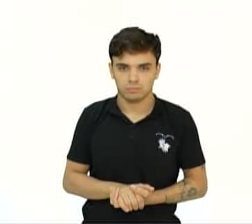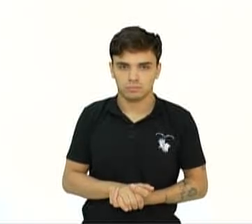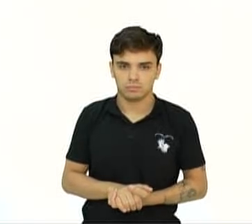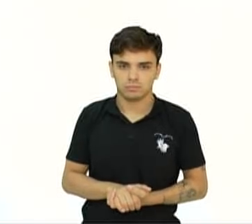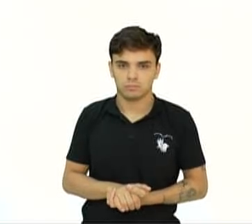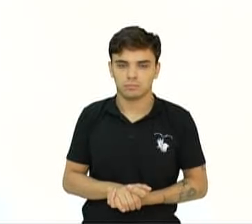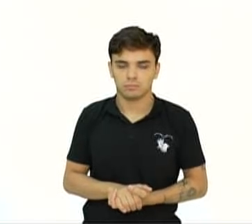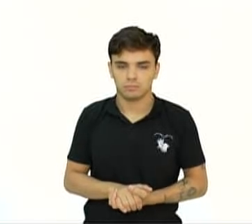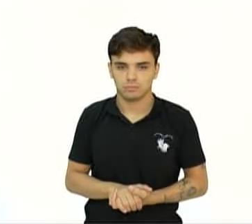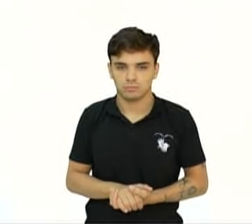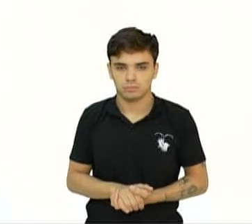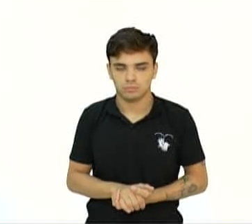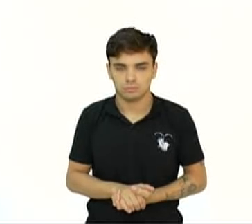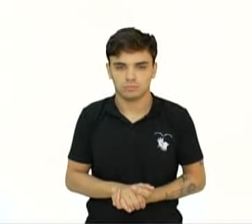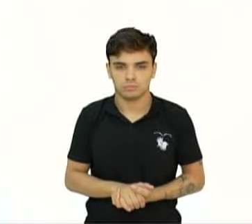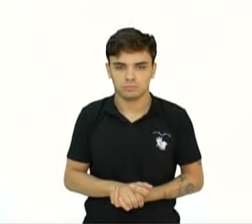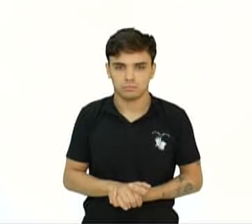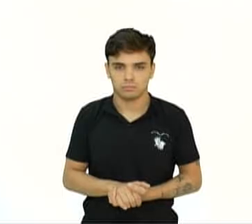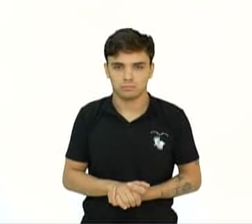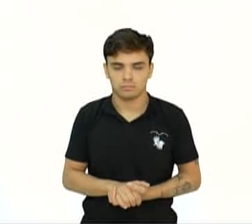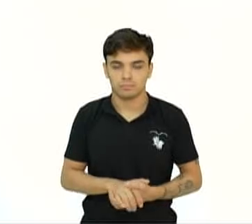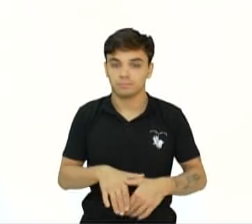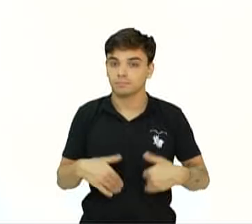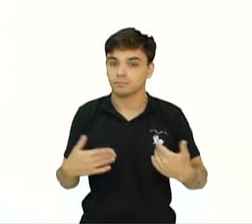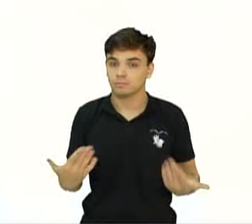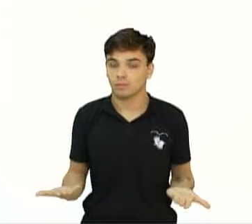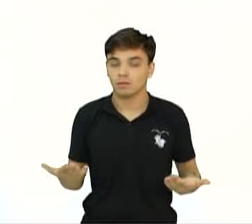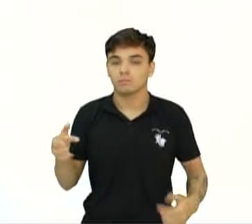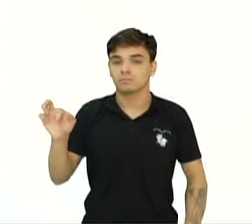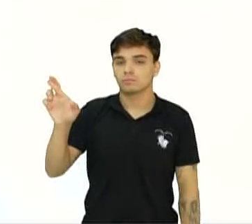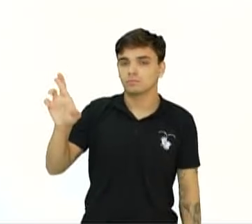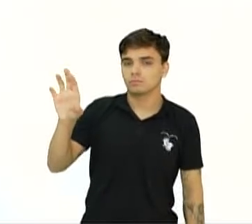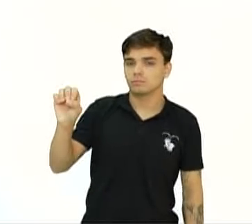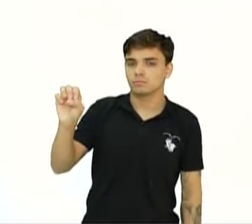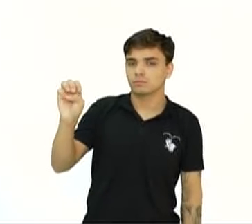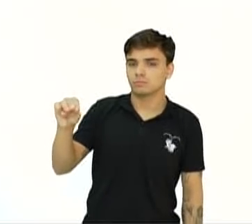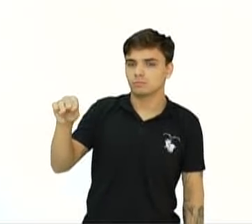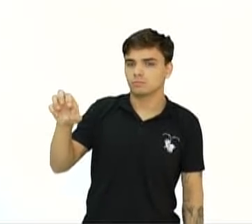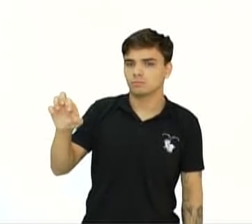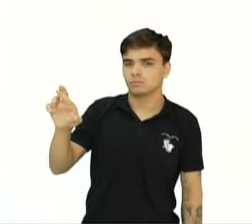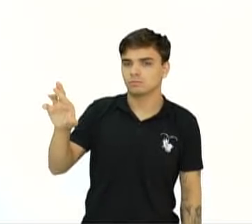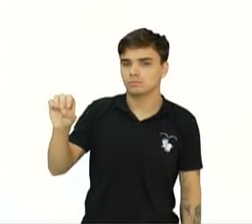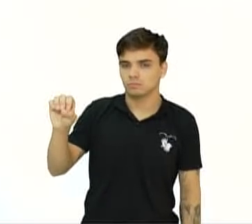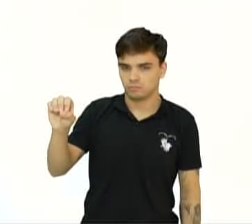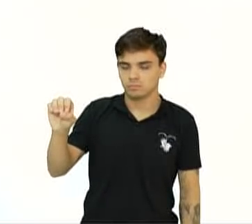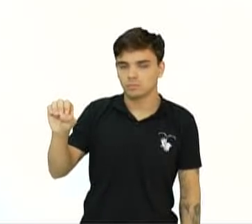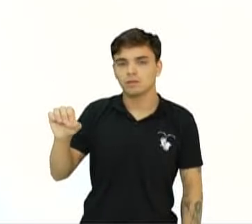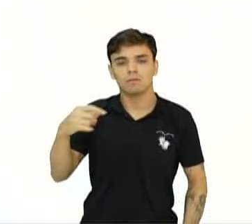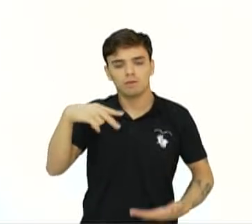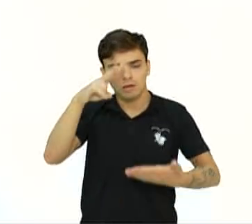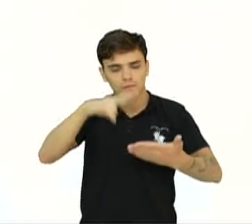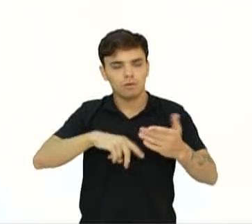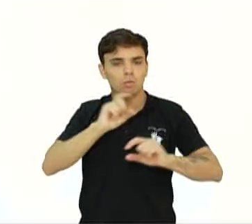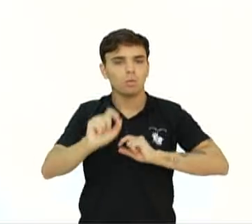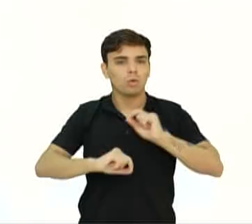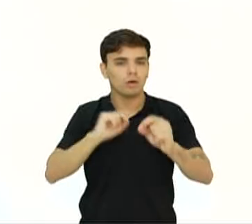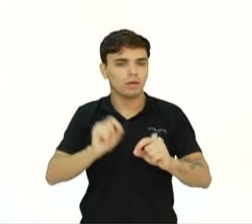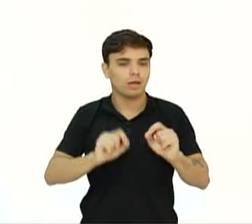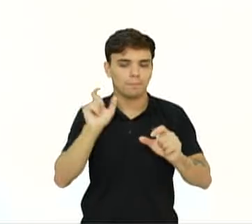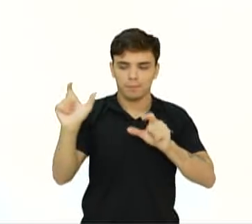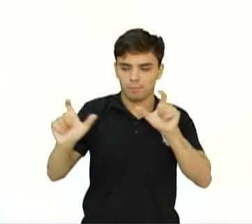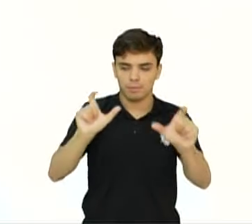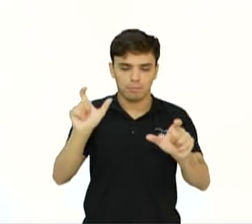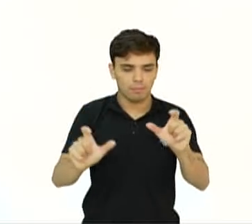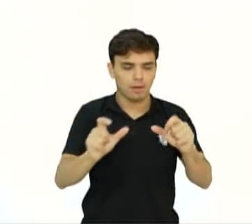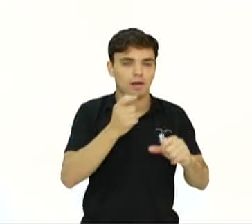Arnold Schwarzenegger. Então, Romero Brito, então agora aqui a gente vai olhar o quê quando está lendo um texto? As palavras cognatas, vai ver as que a gente